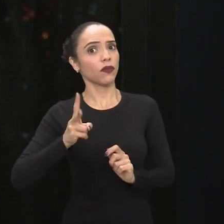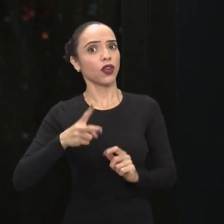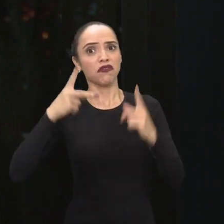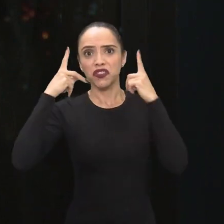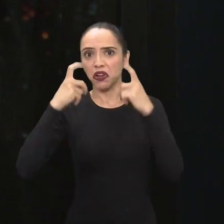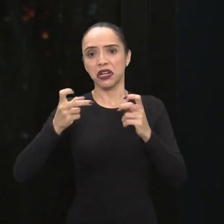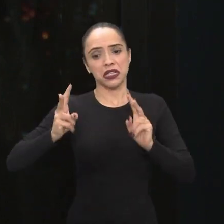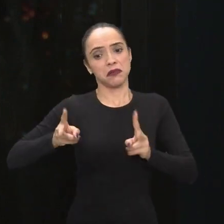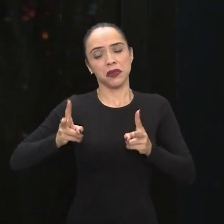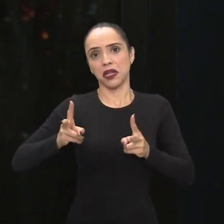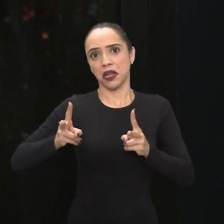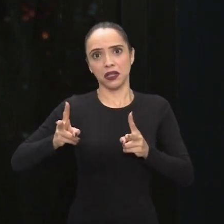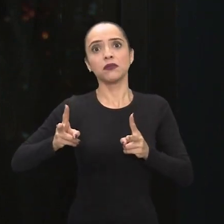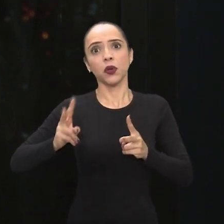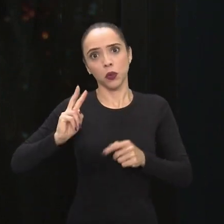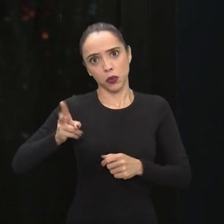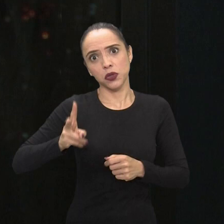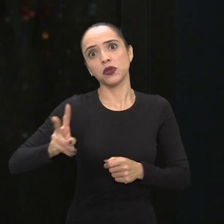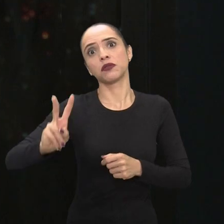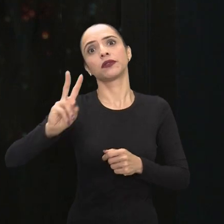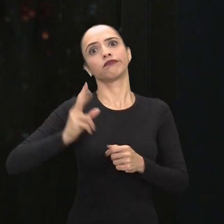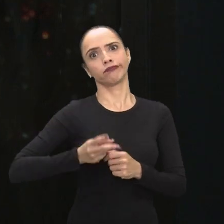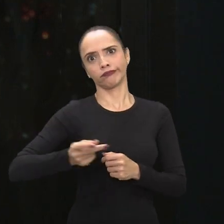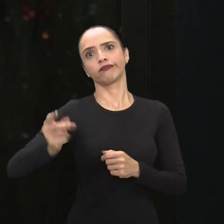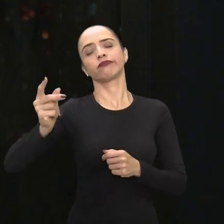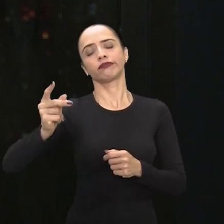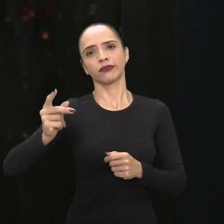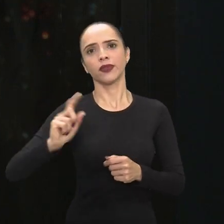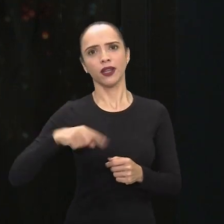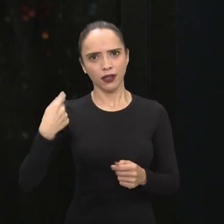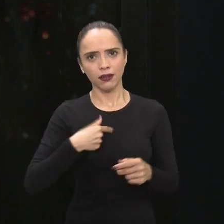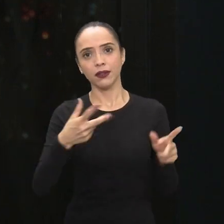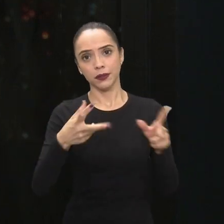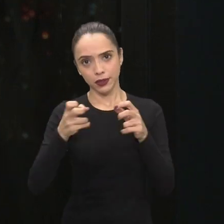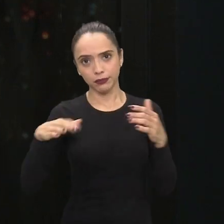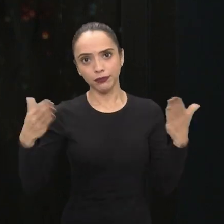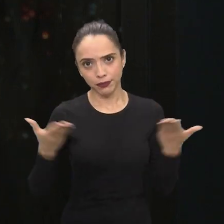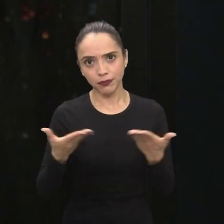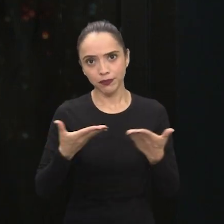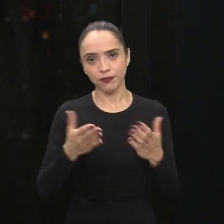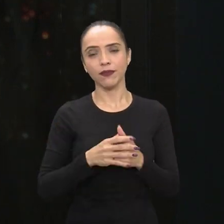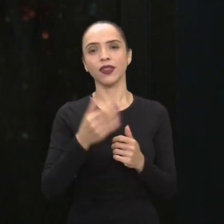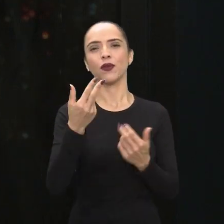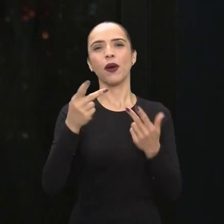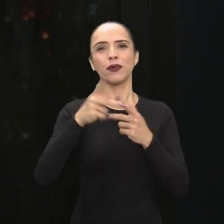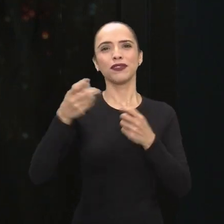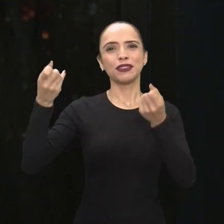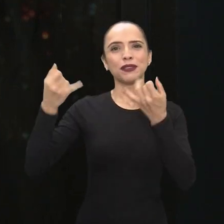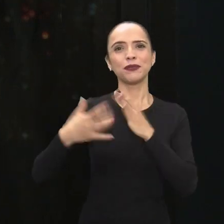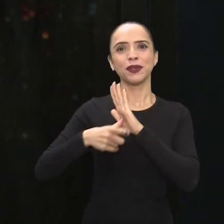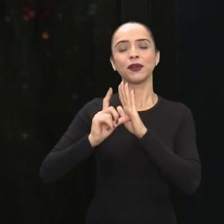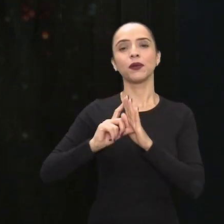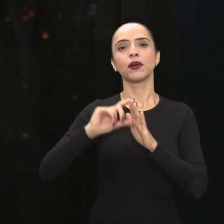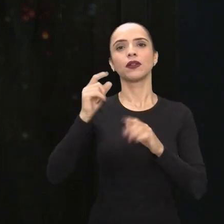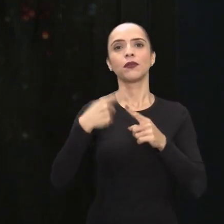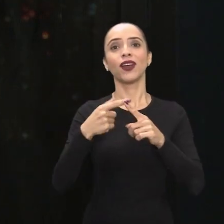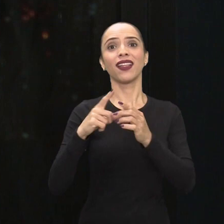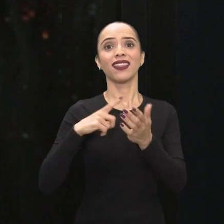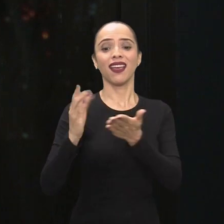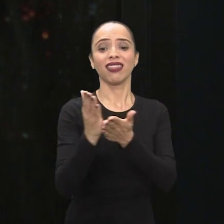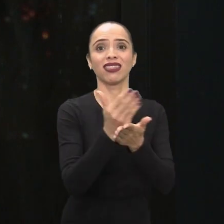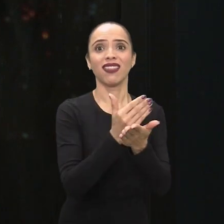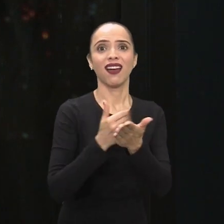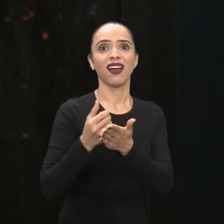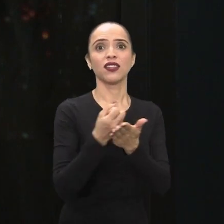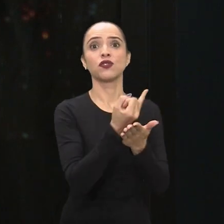institucionalizada né que é isso que a gente tá vendo uma professora bem colocou inclusive com a omissão da apresentação dos dados